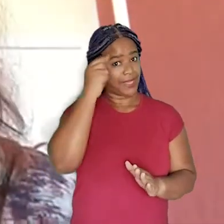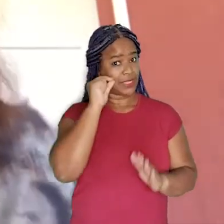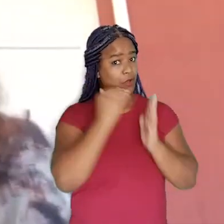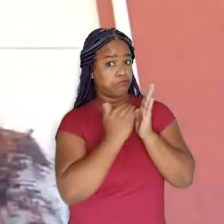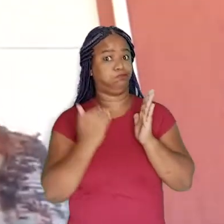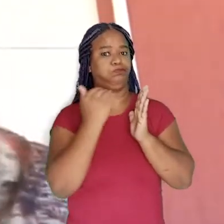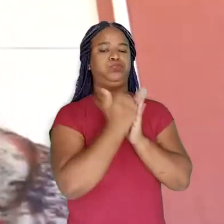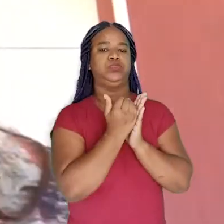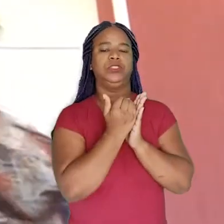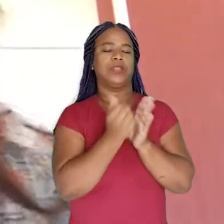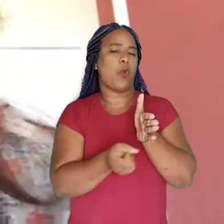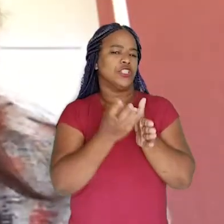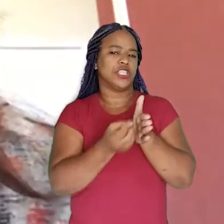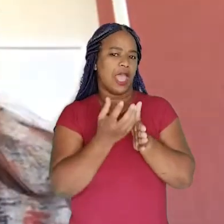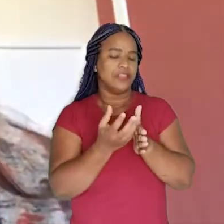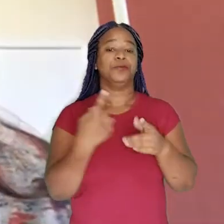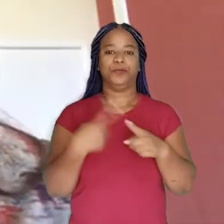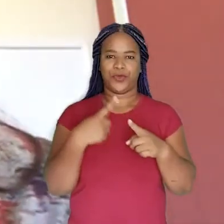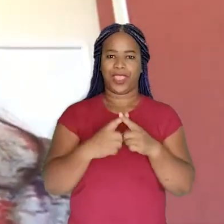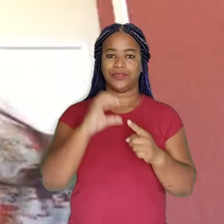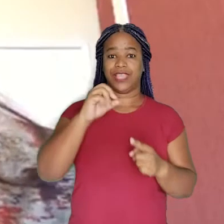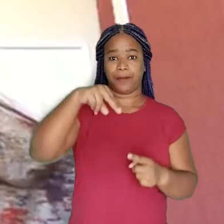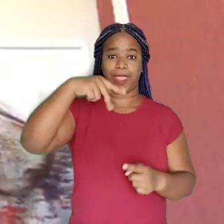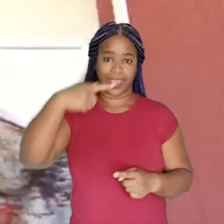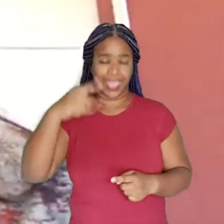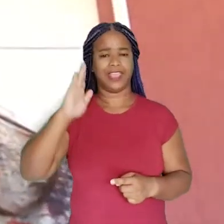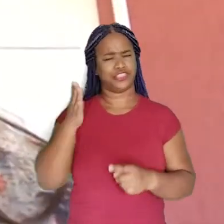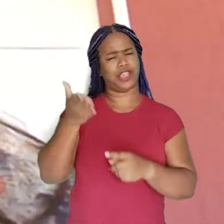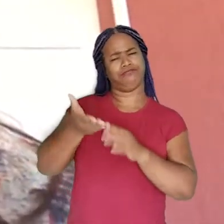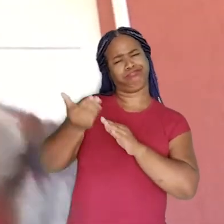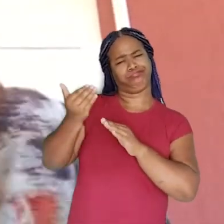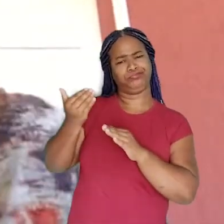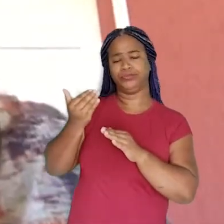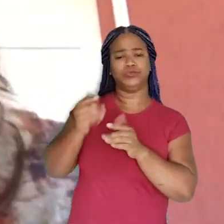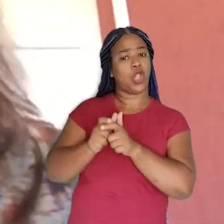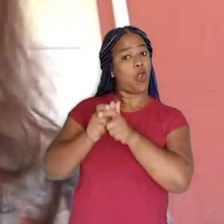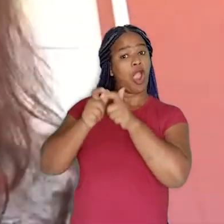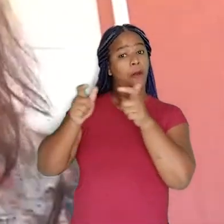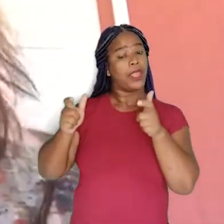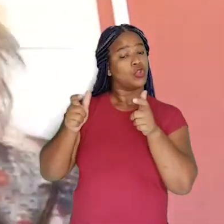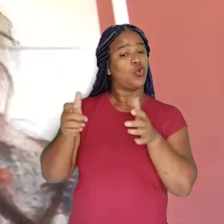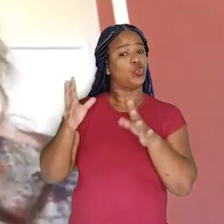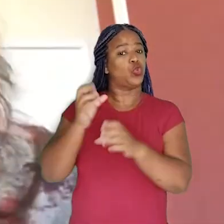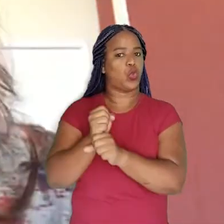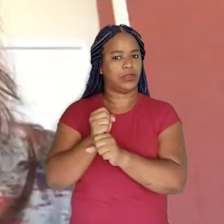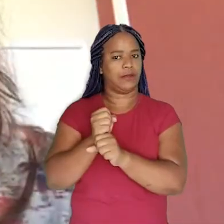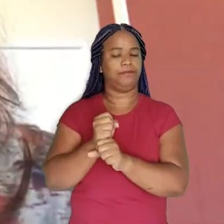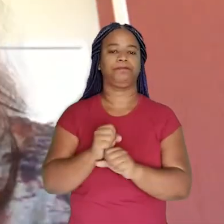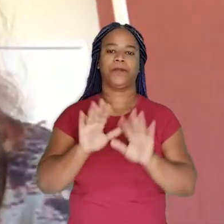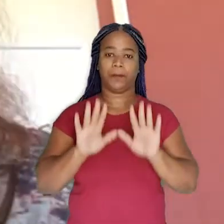esse critério, esse número, porque o CNPq há décadas não aumenta o número de cotas